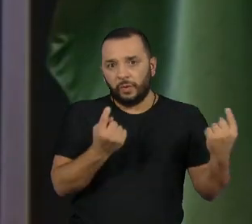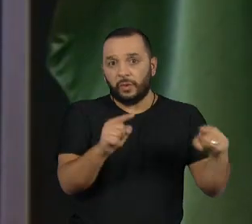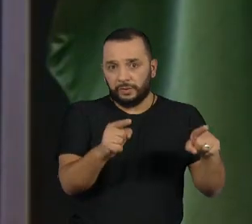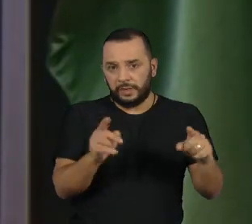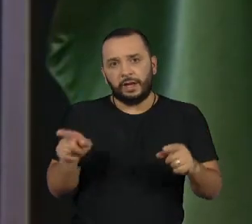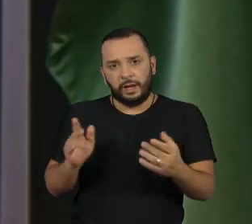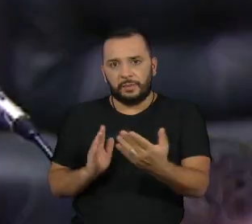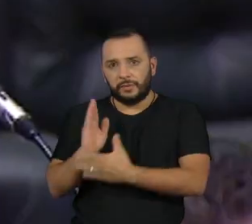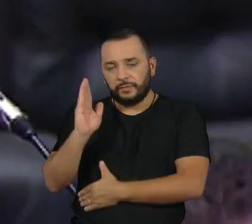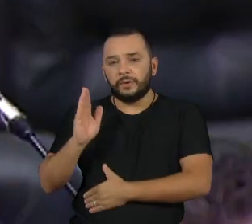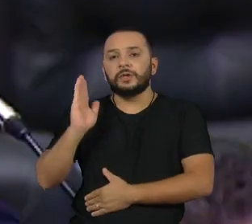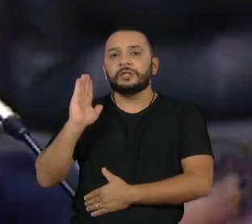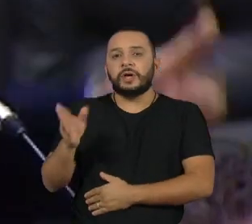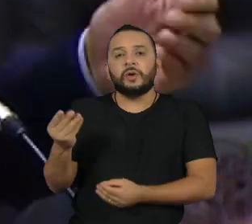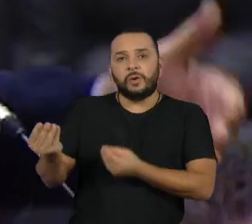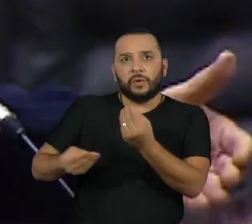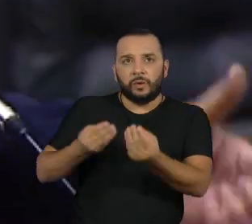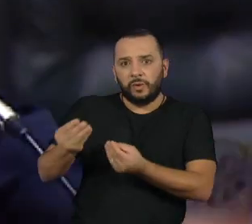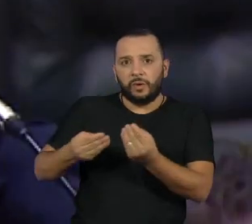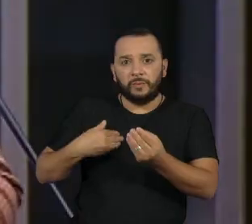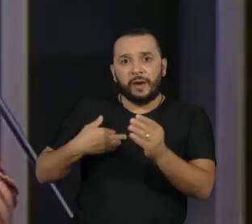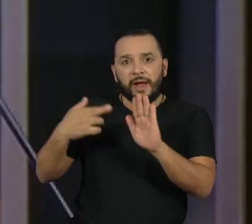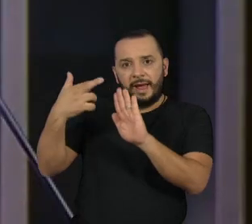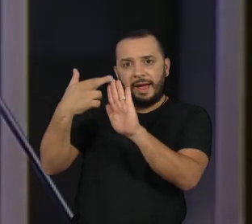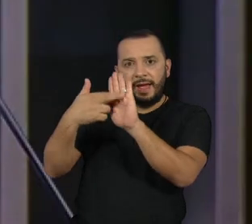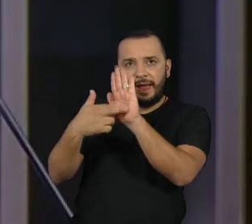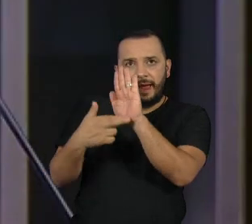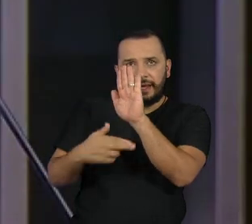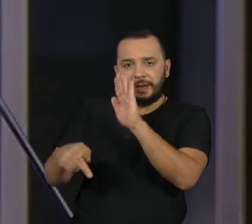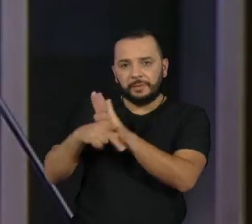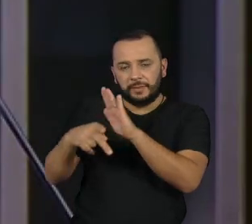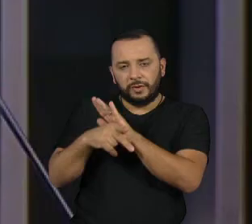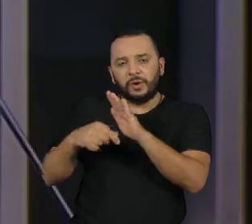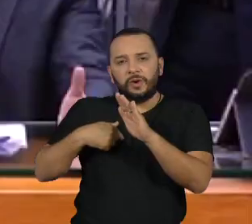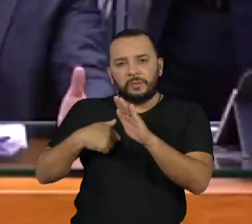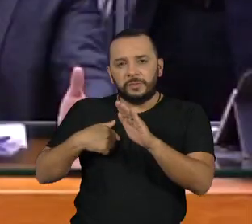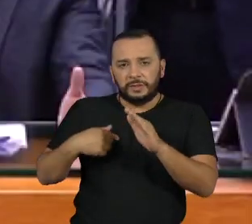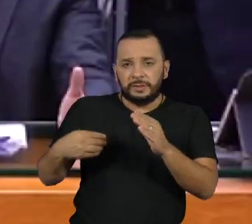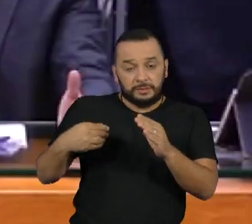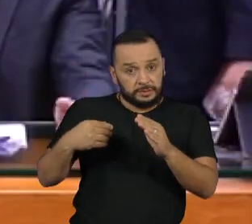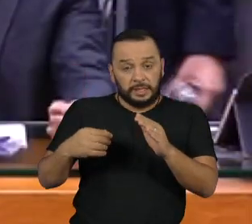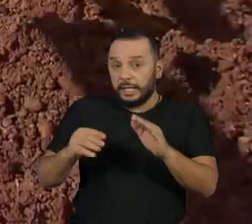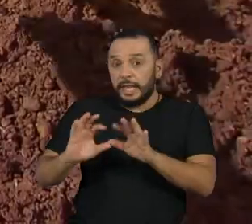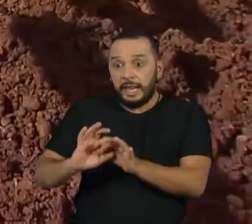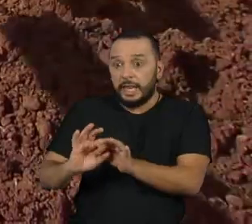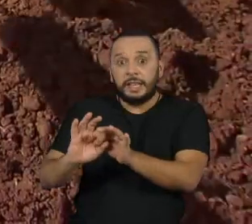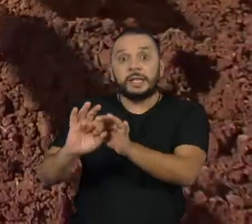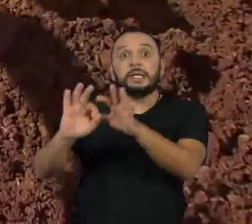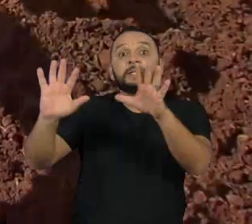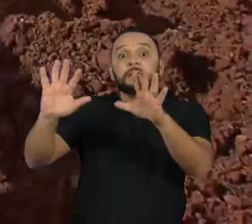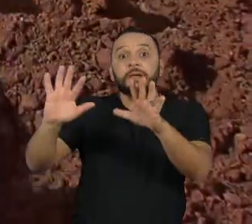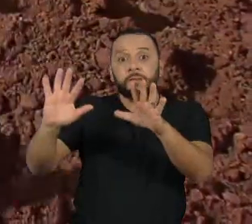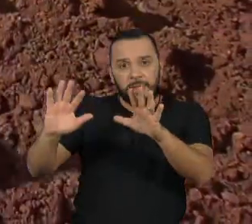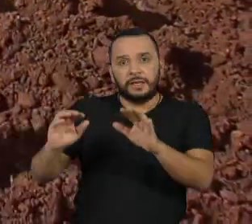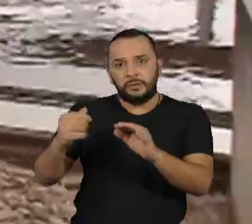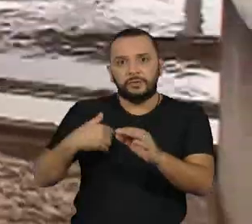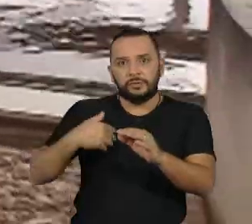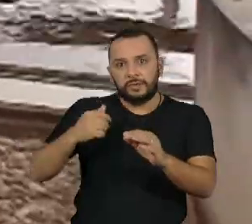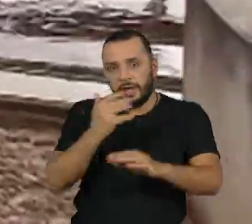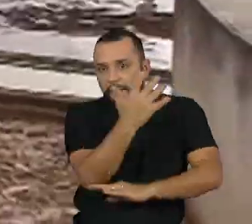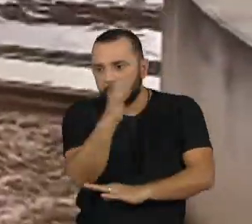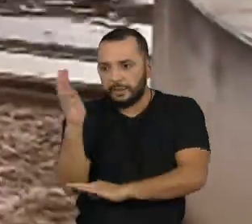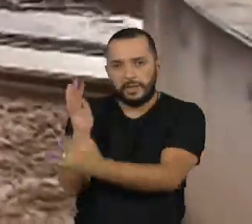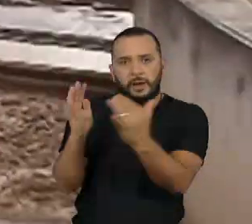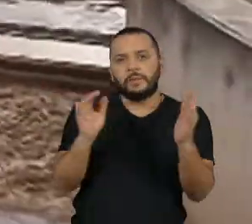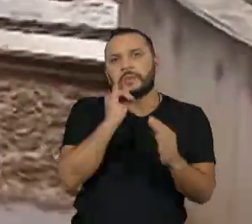para licenciamento ambiental no Brasil. O texto base dispensa do licenciamento empreendimentos como estações